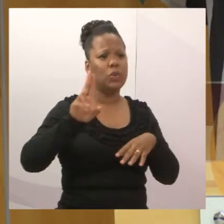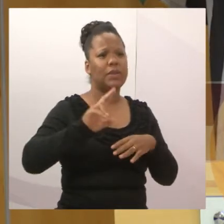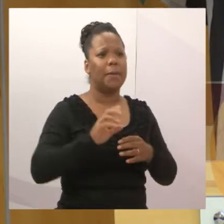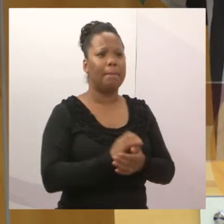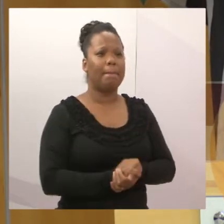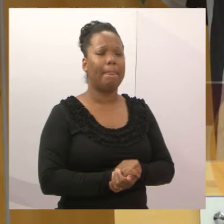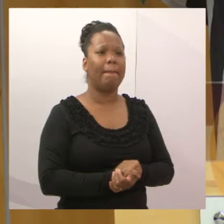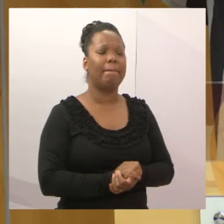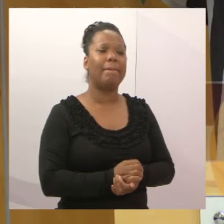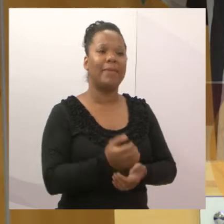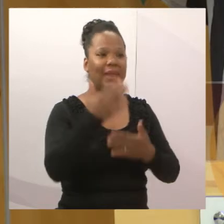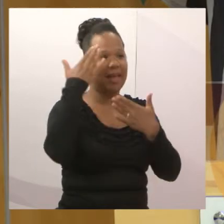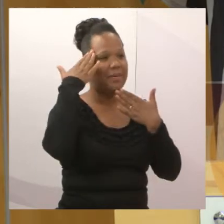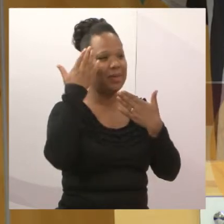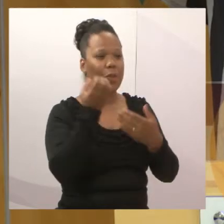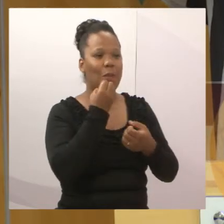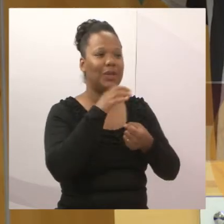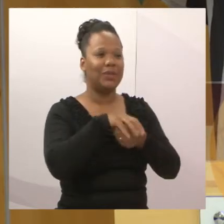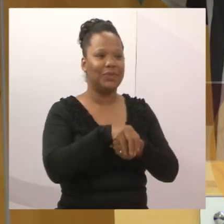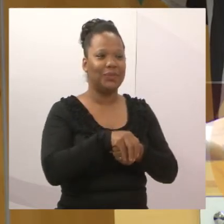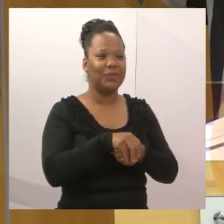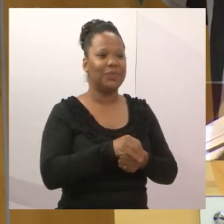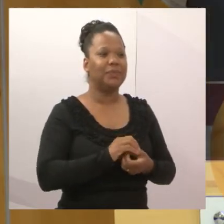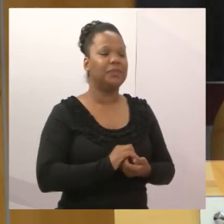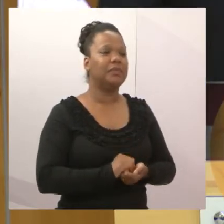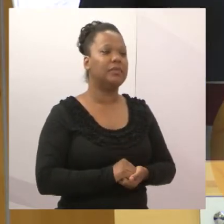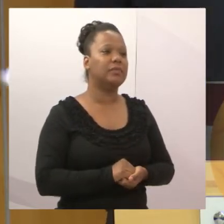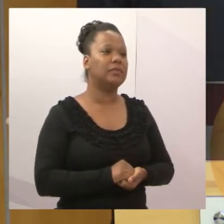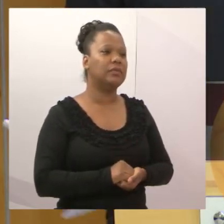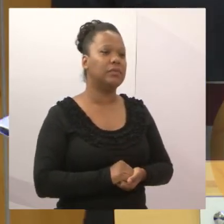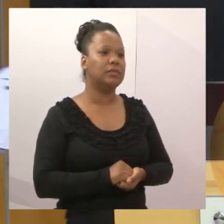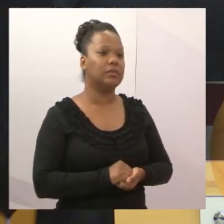impositivas. Obrigado e boa noite.